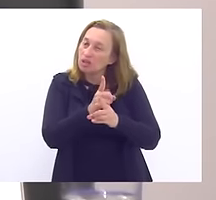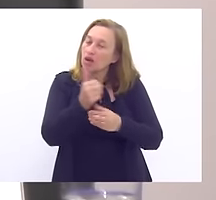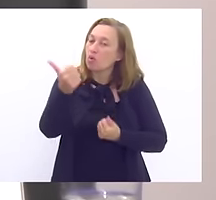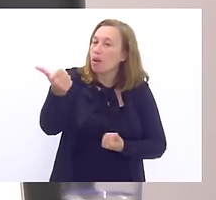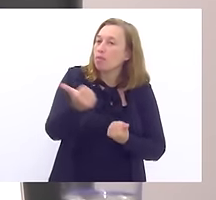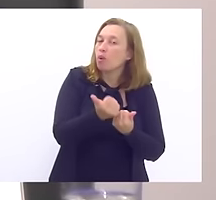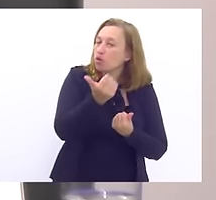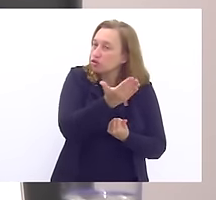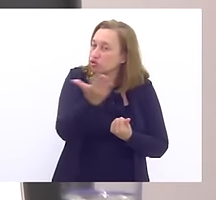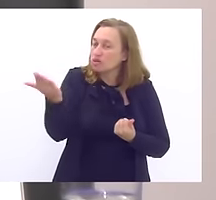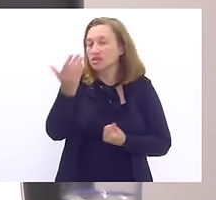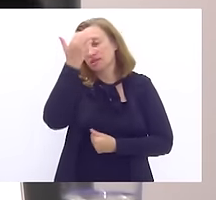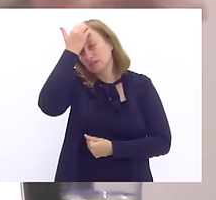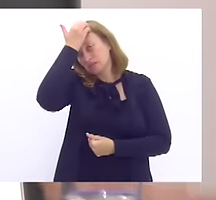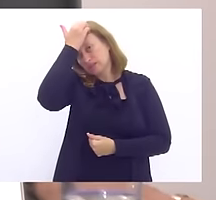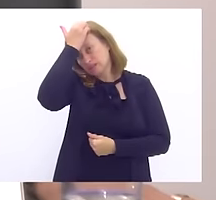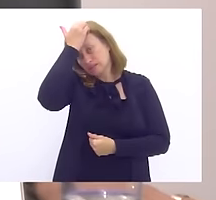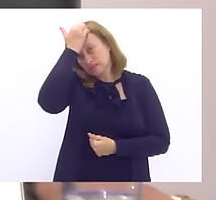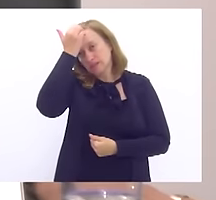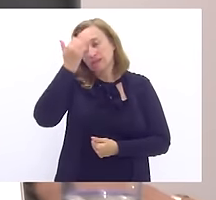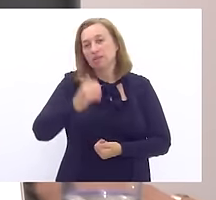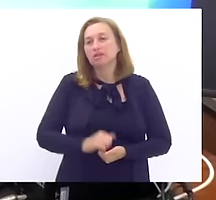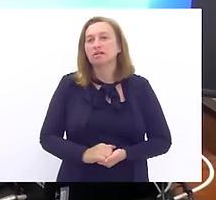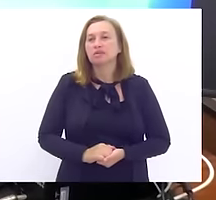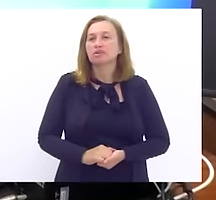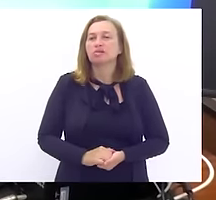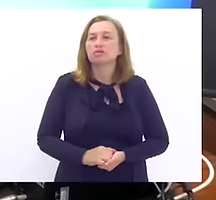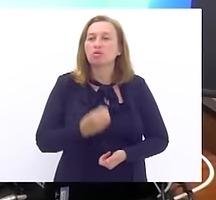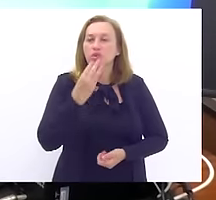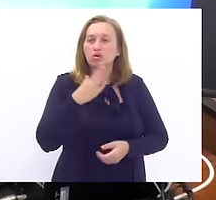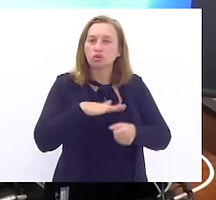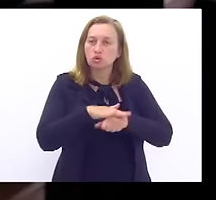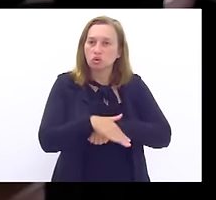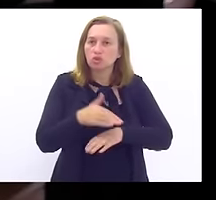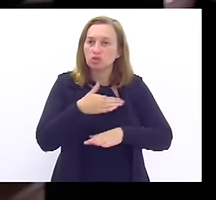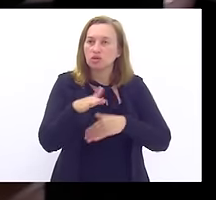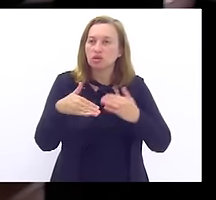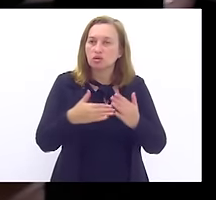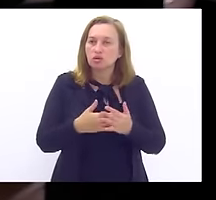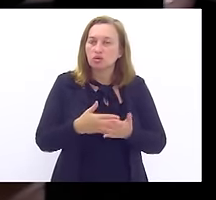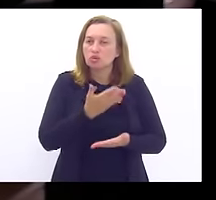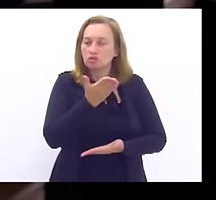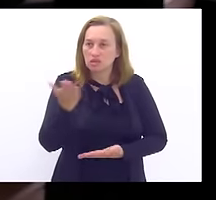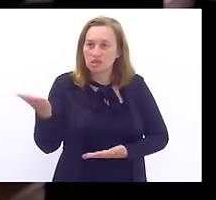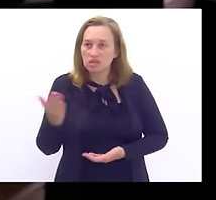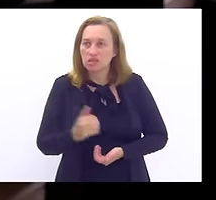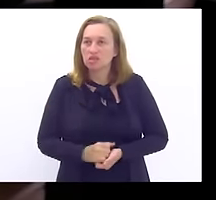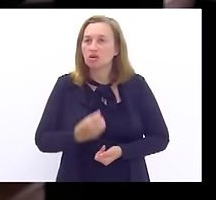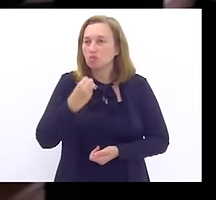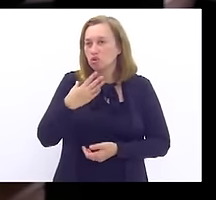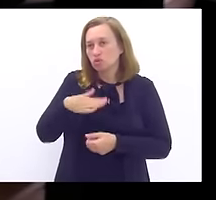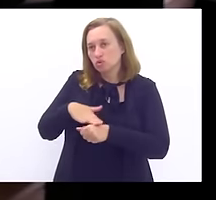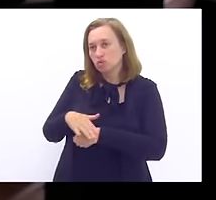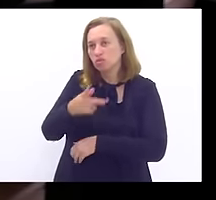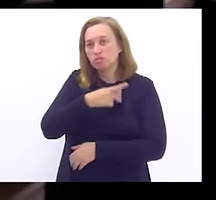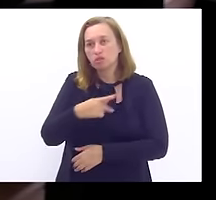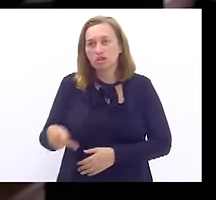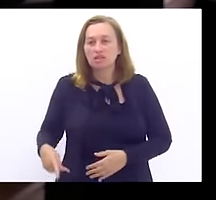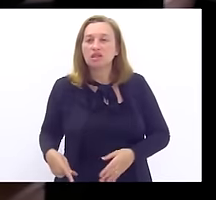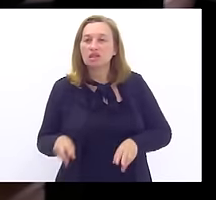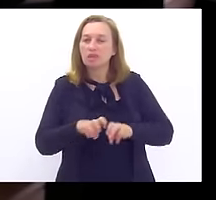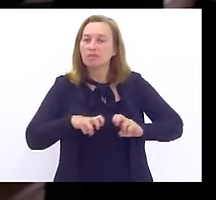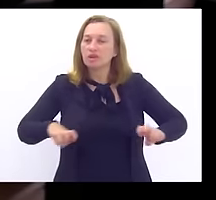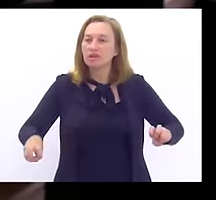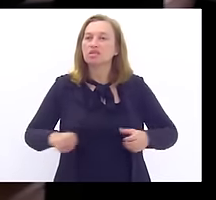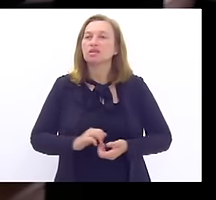a ajuda de vocês das autoridades Boa noite a todos os presentes Boa noite ao presidente da mesa